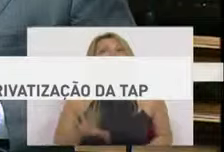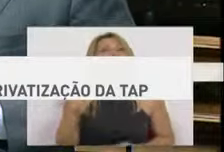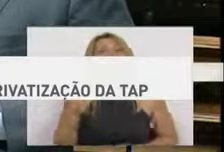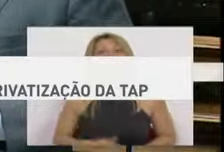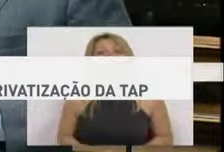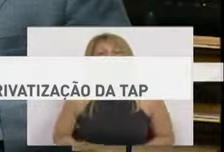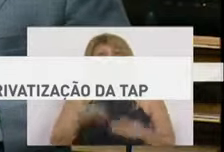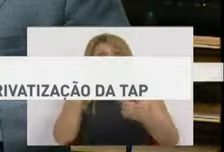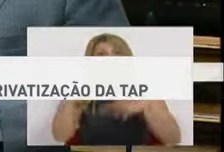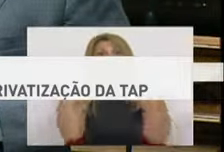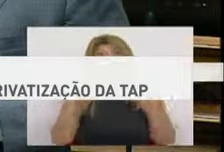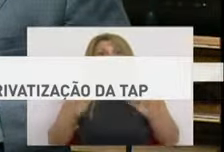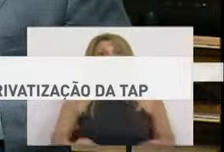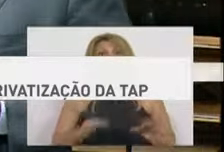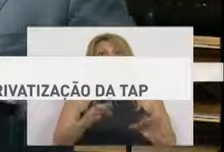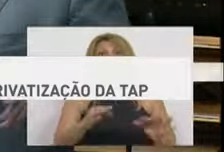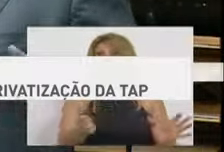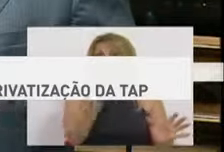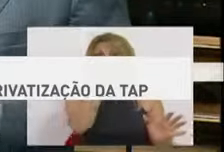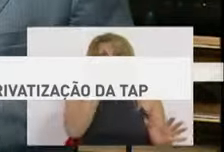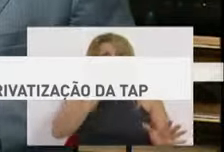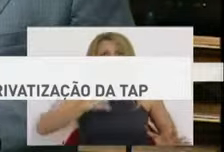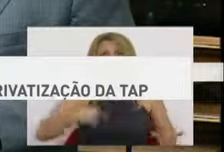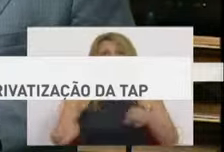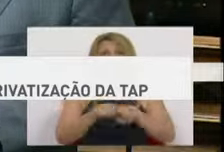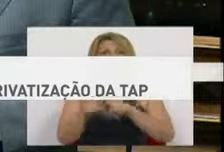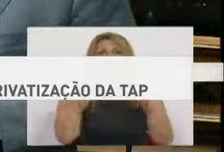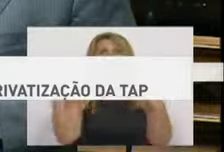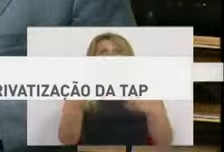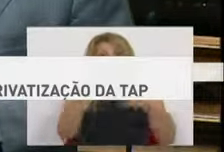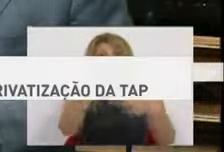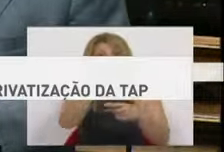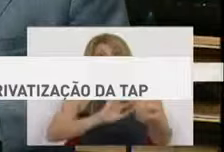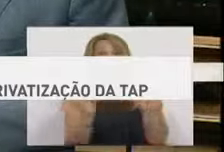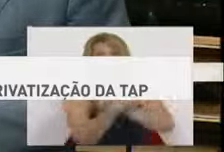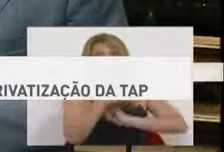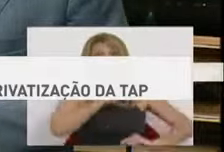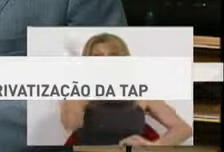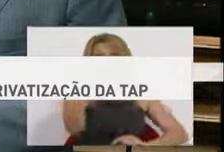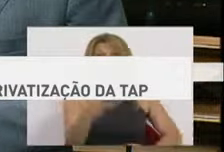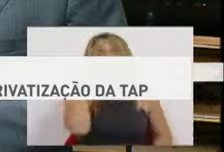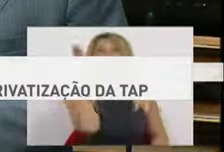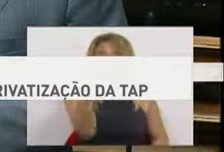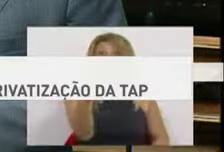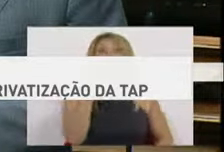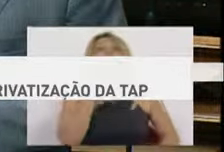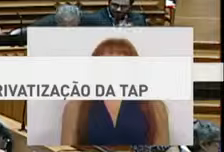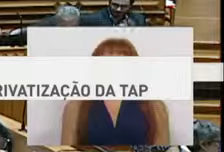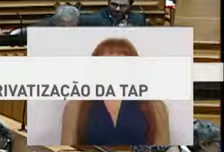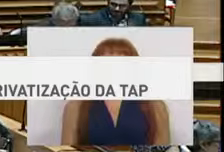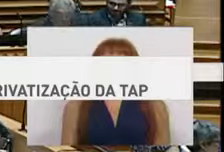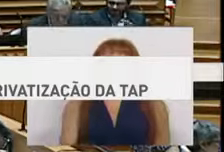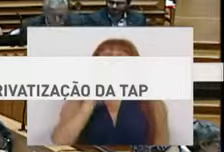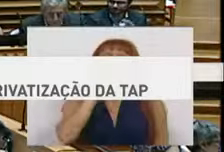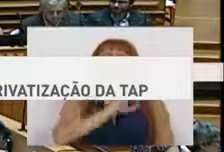realmente aponte para o fracasso das políticas de austeridade, ao contrário do que o senhor diz, as políticas de austeridade aqui e nos outros países foram um fracasso?